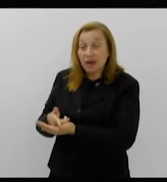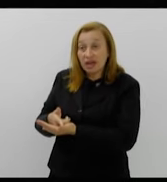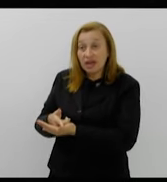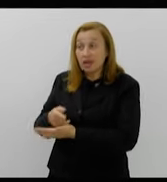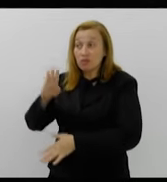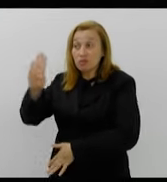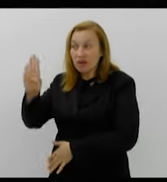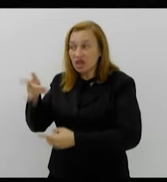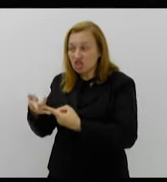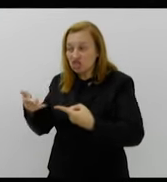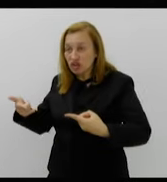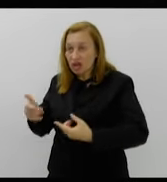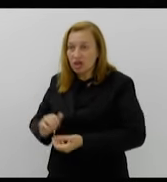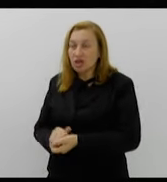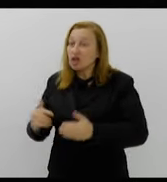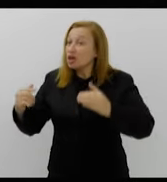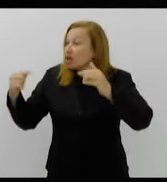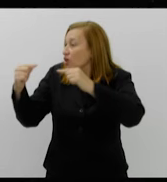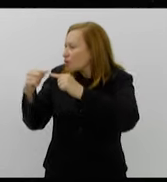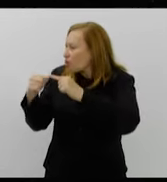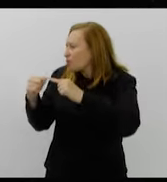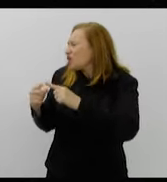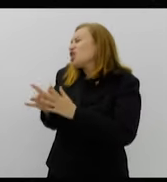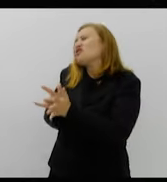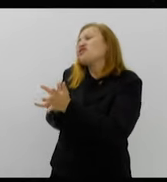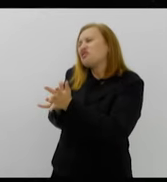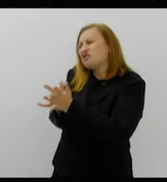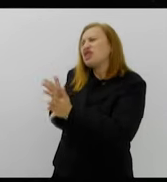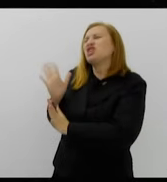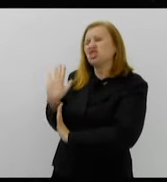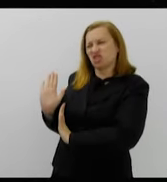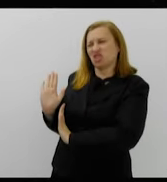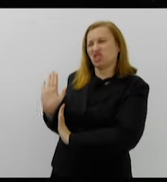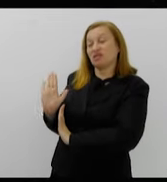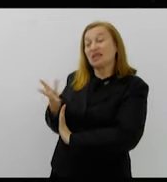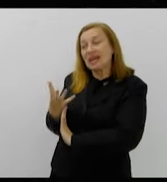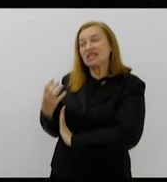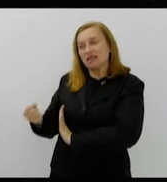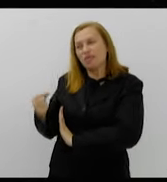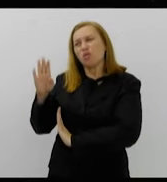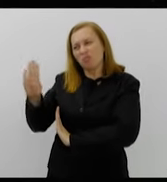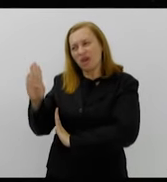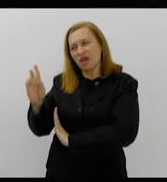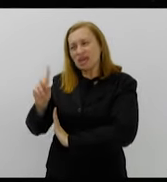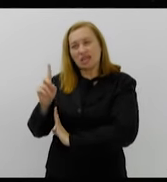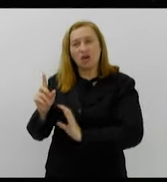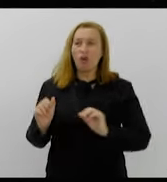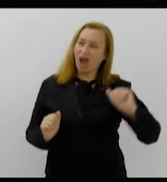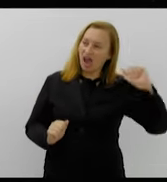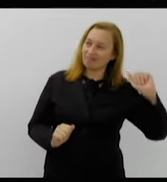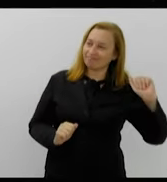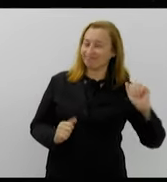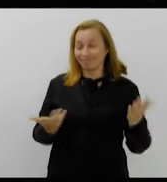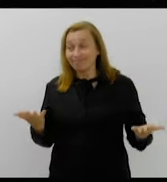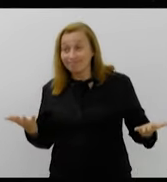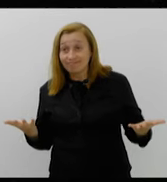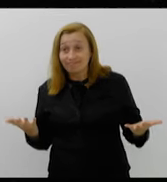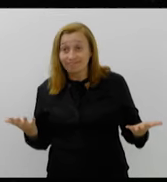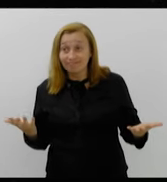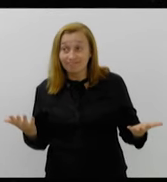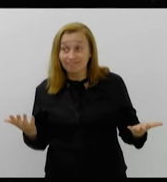b e combino com ele faz de conta que você recebeu do cheque b e não do cheque a